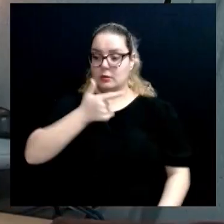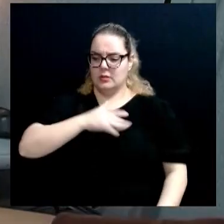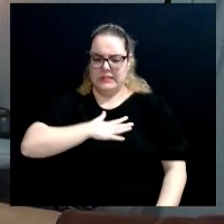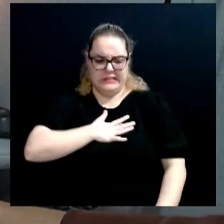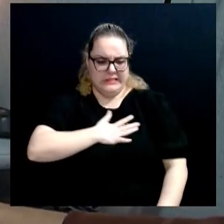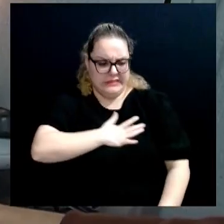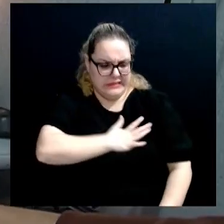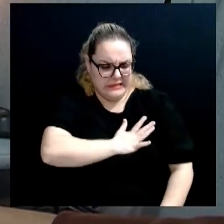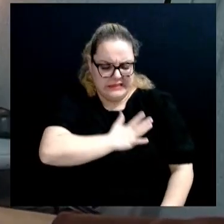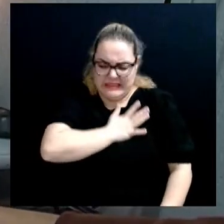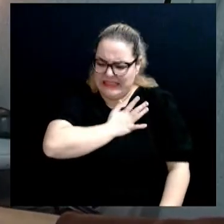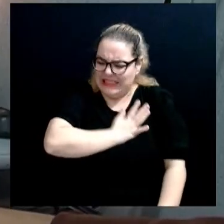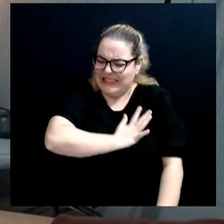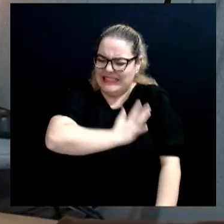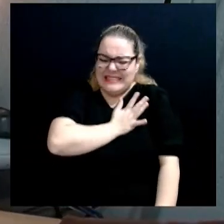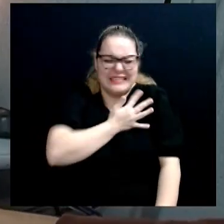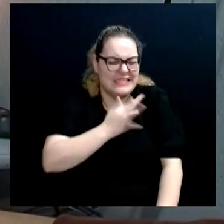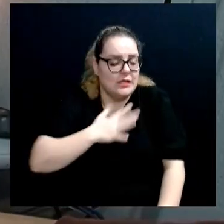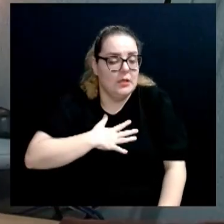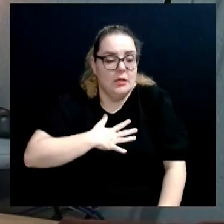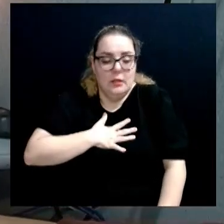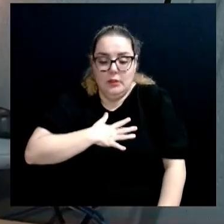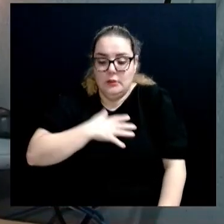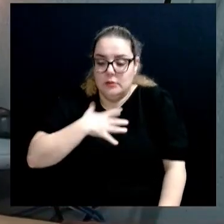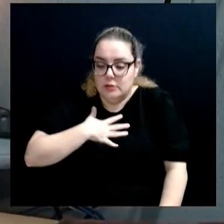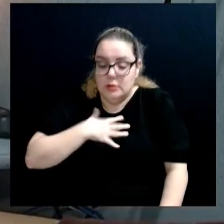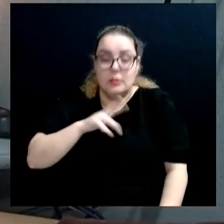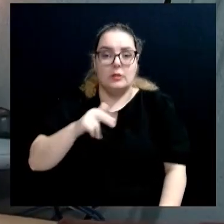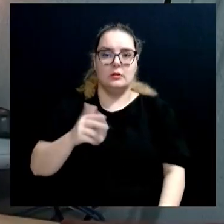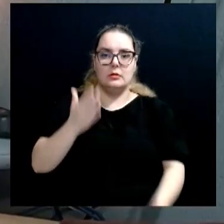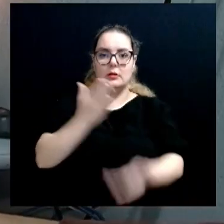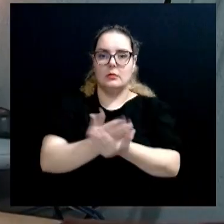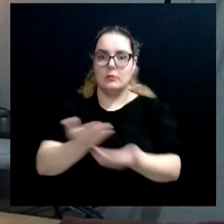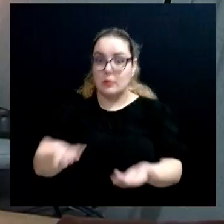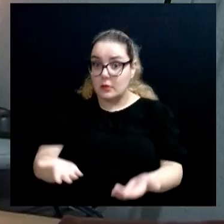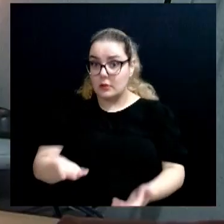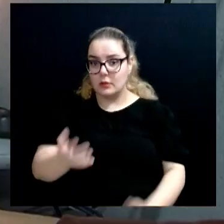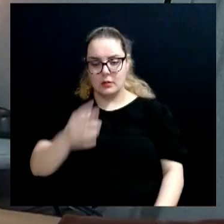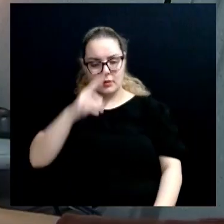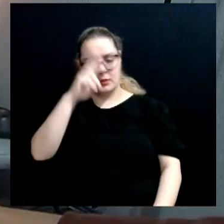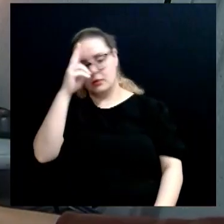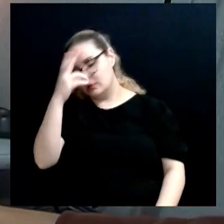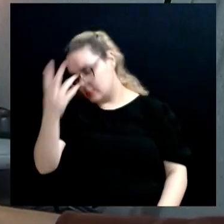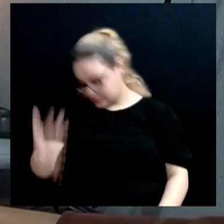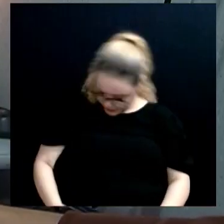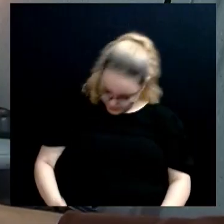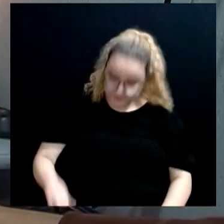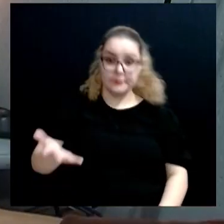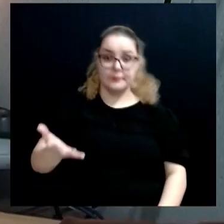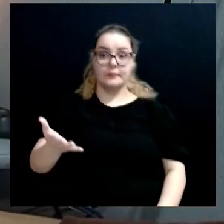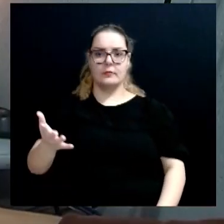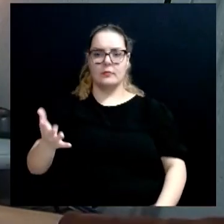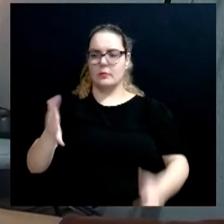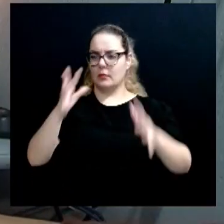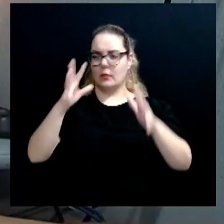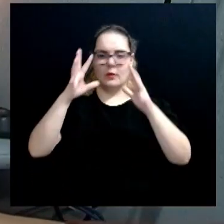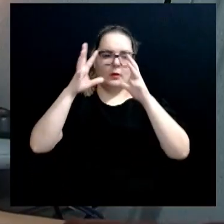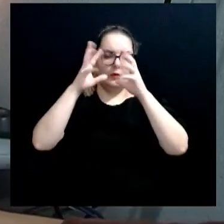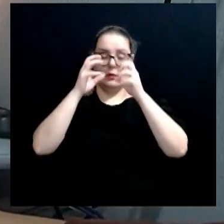com falta de ar, a falta de ar não passa, a pessoa que está uma tontura súbita, né, começa a ver a coisa escurecer, isso não pode ser